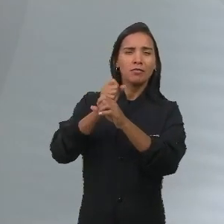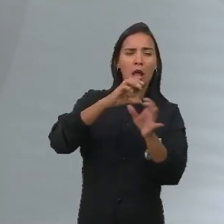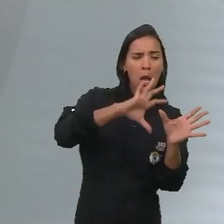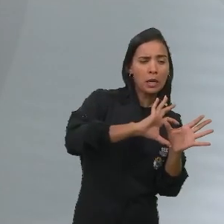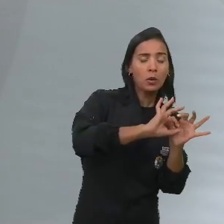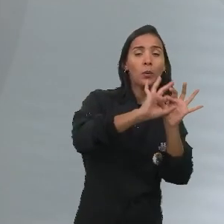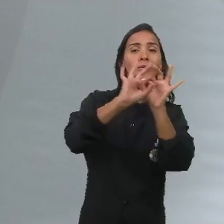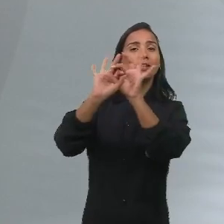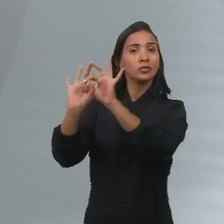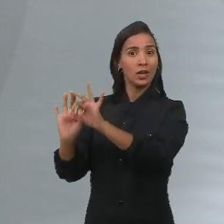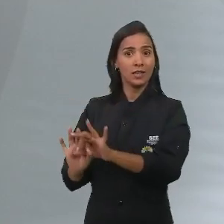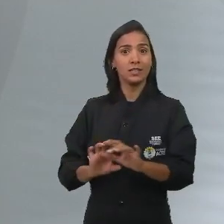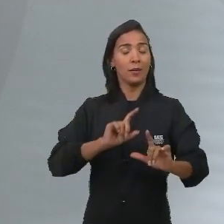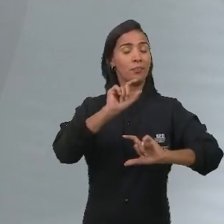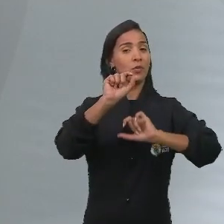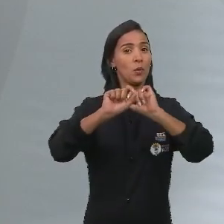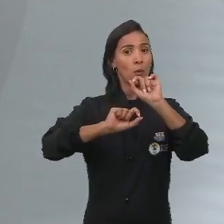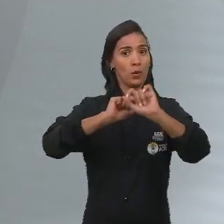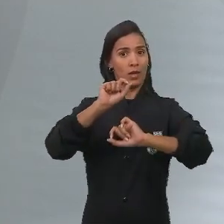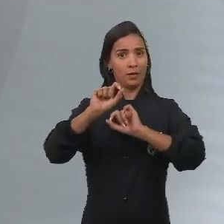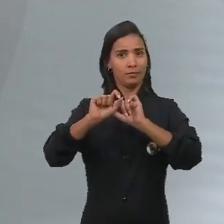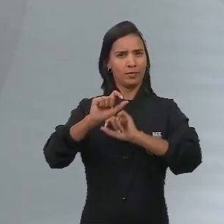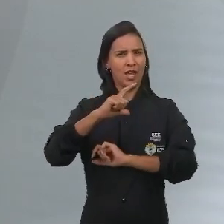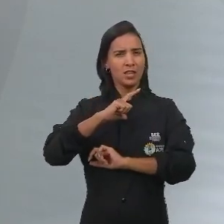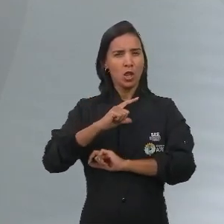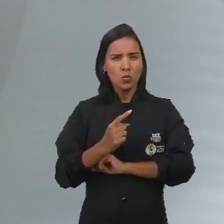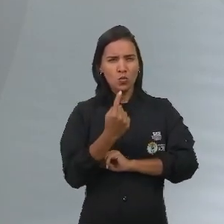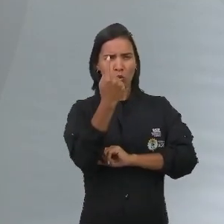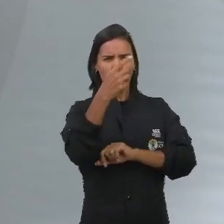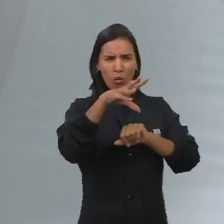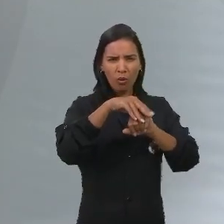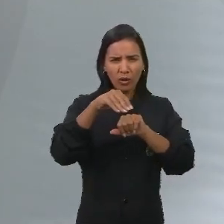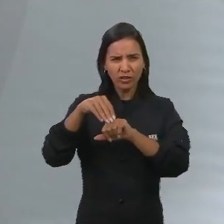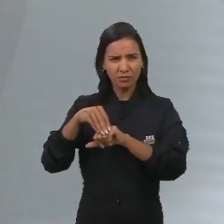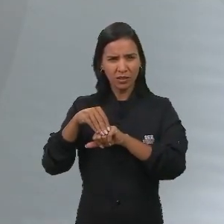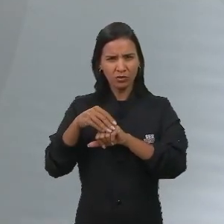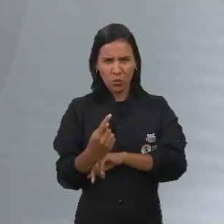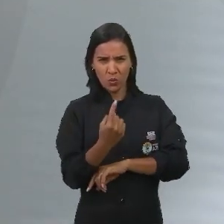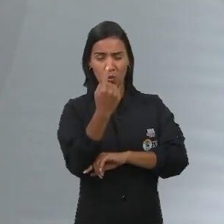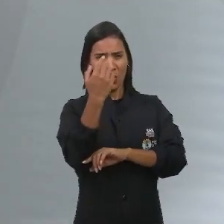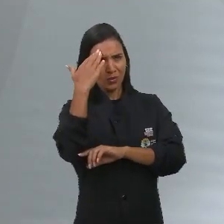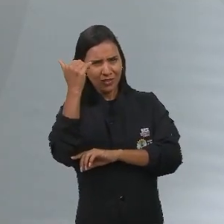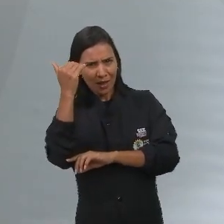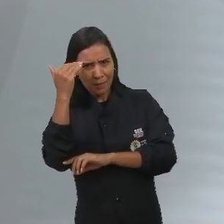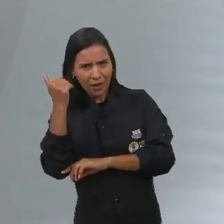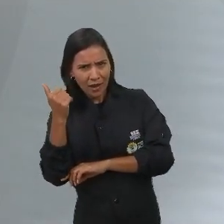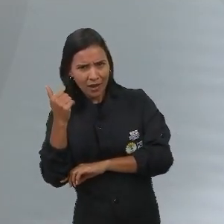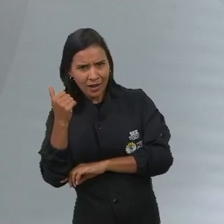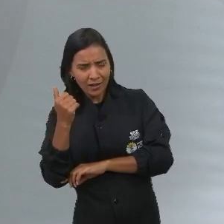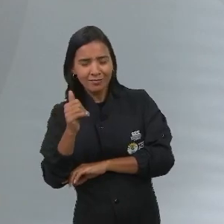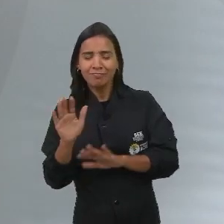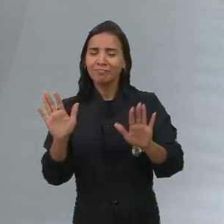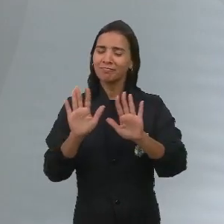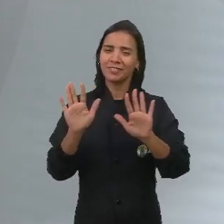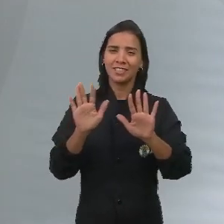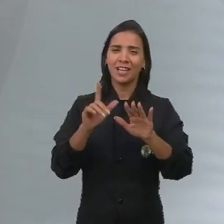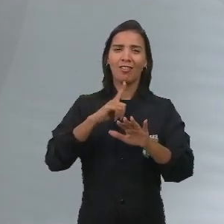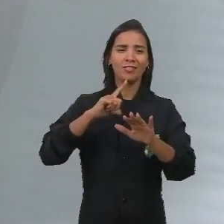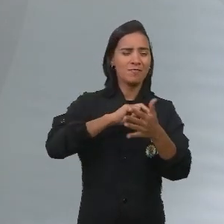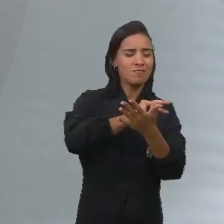recontextualizar. Existe apenas um conhecimento? Existe apenas um saber? Não. Existe